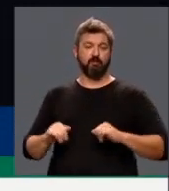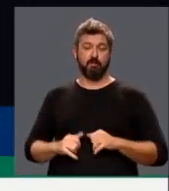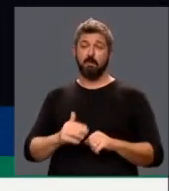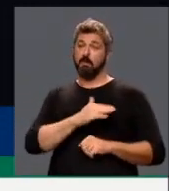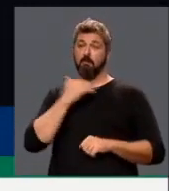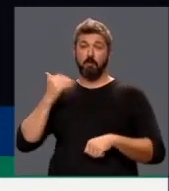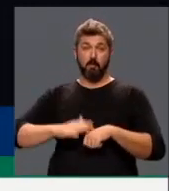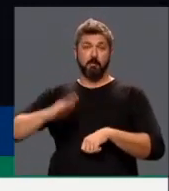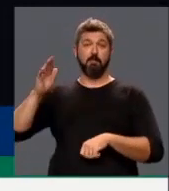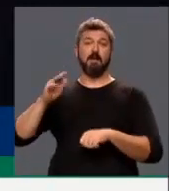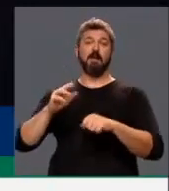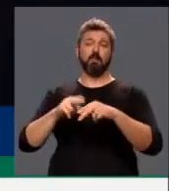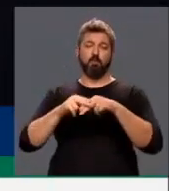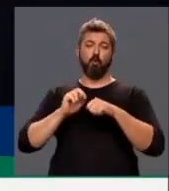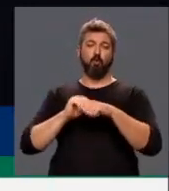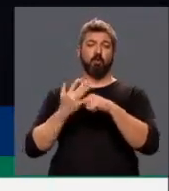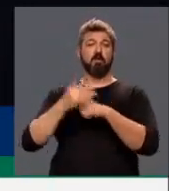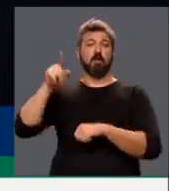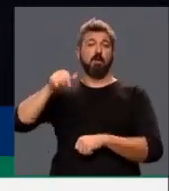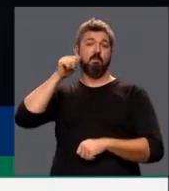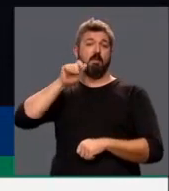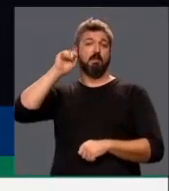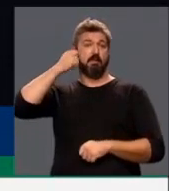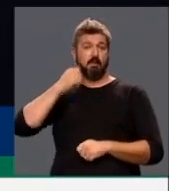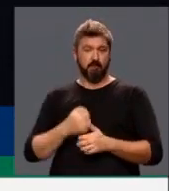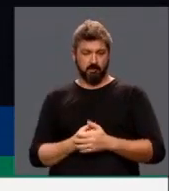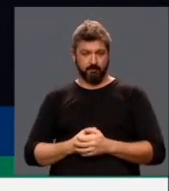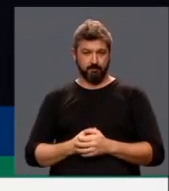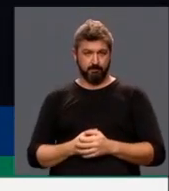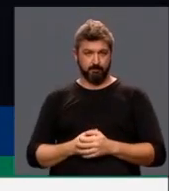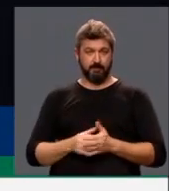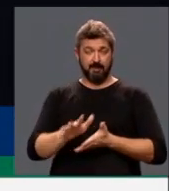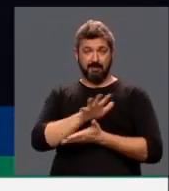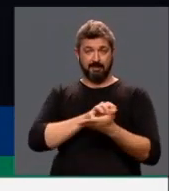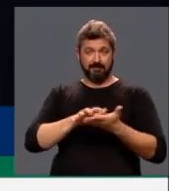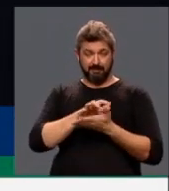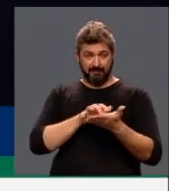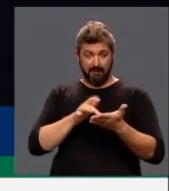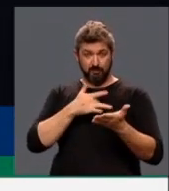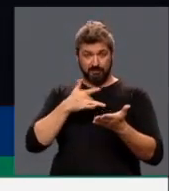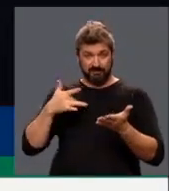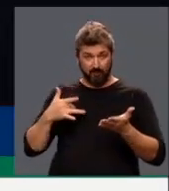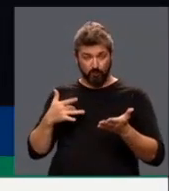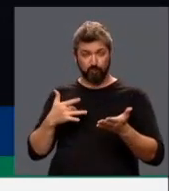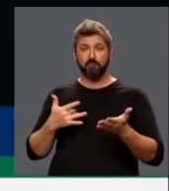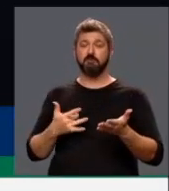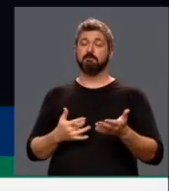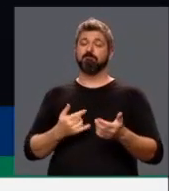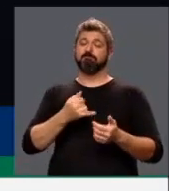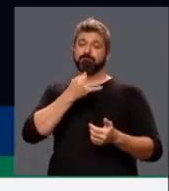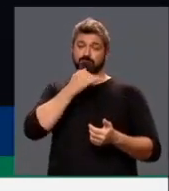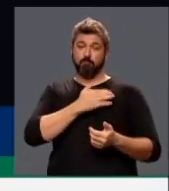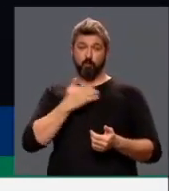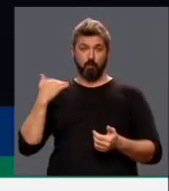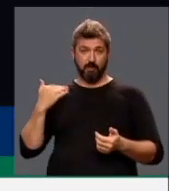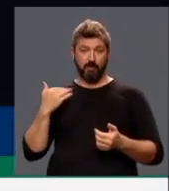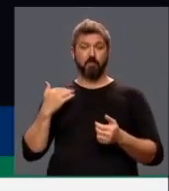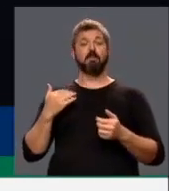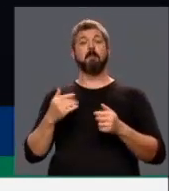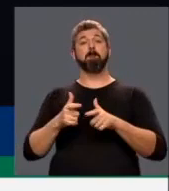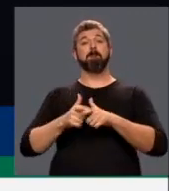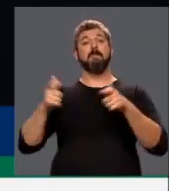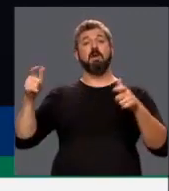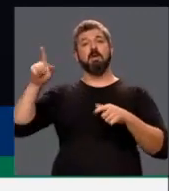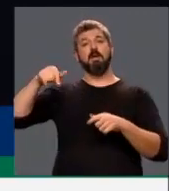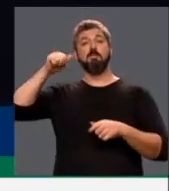por Covid-19. Gostaria de lembrar esse dado, primeiramente, entre os trabalhadores da saúde que, infelizmente, faleceram dessa doença. O maior